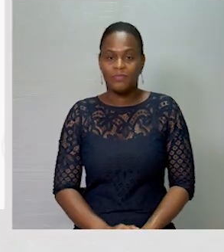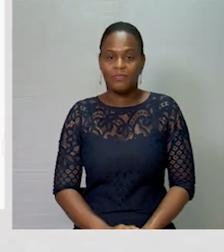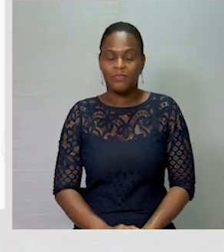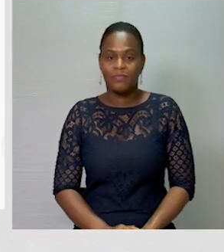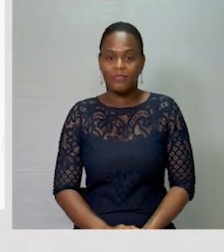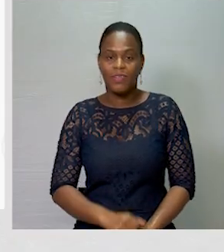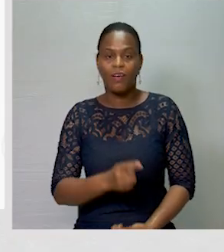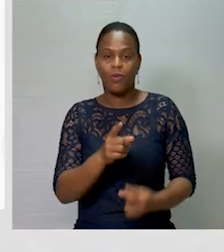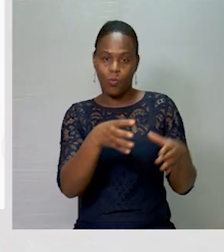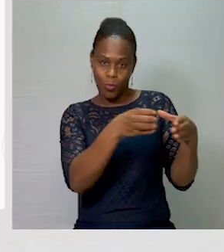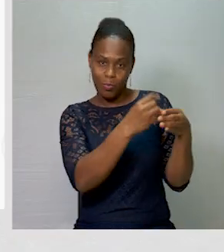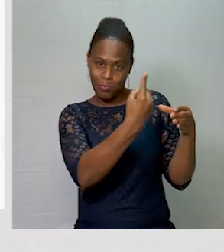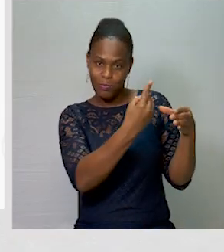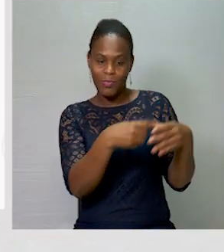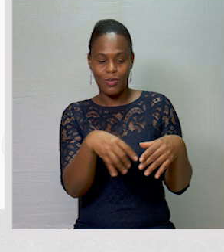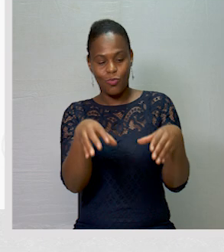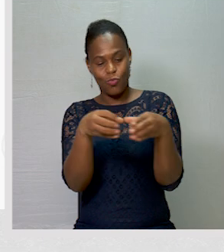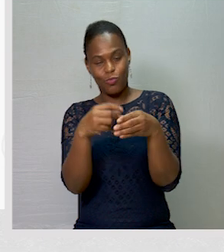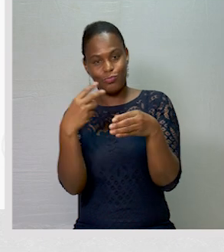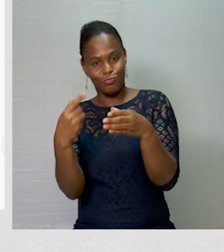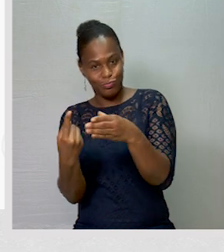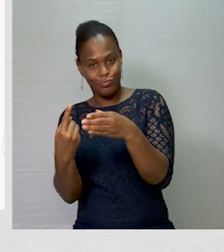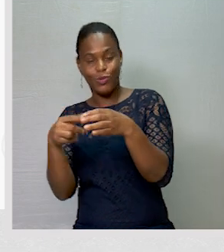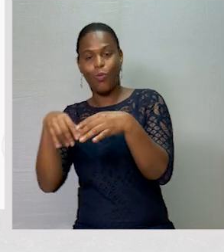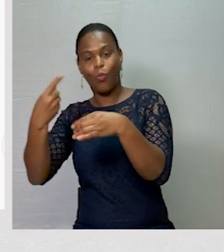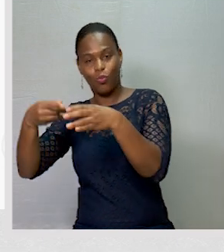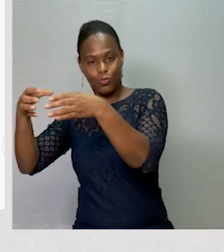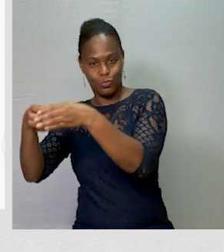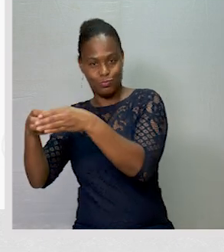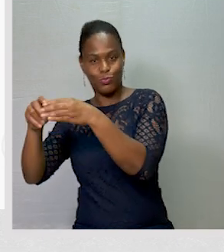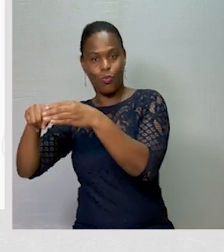Um grupo, mais um outro. Ok?